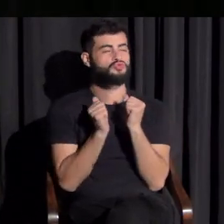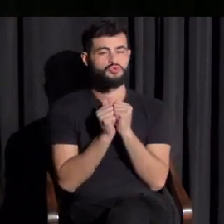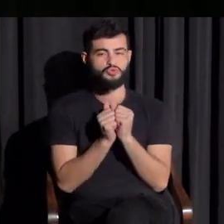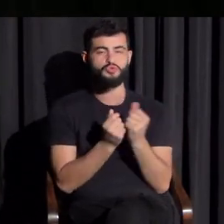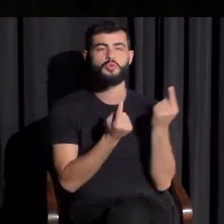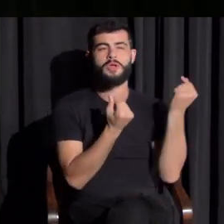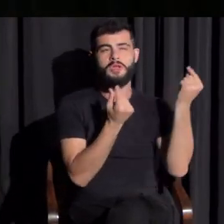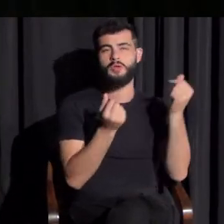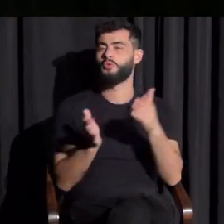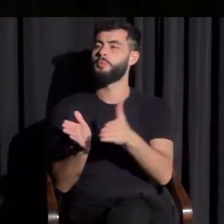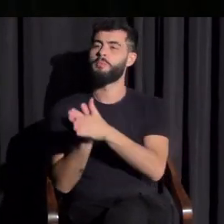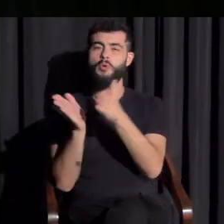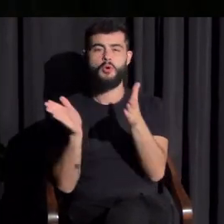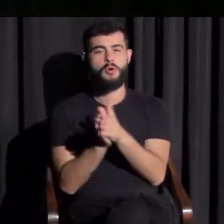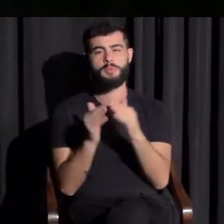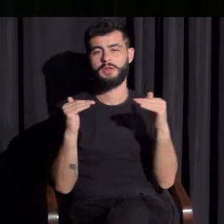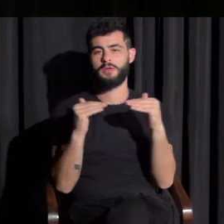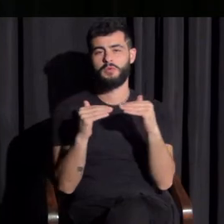dizer que